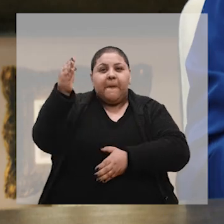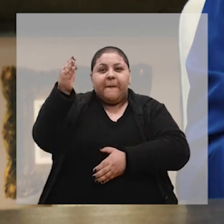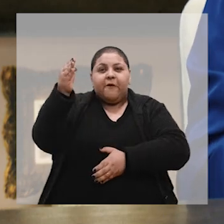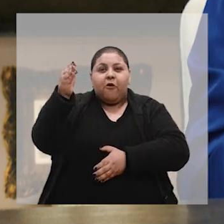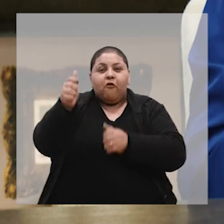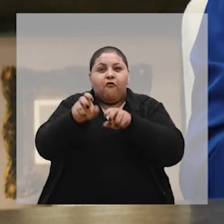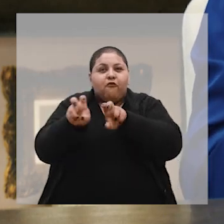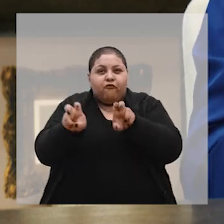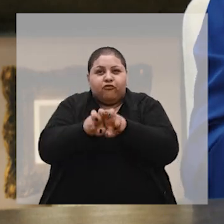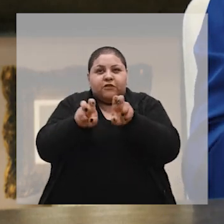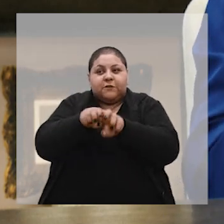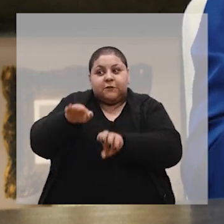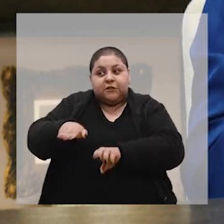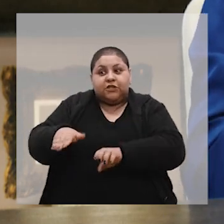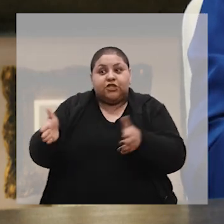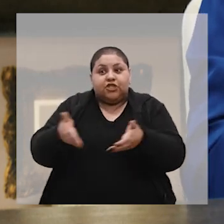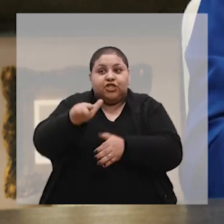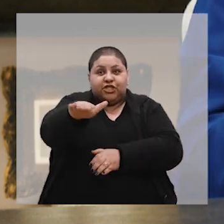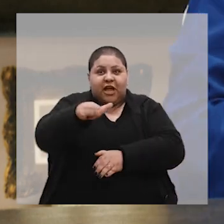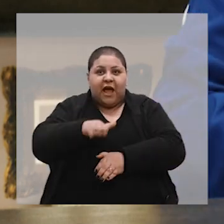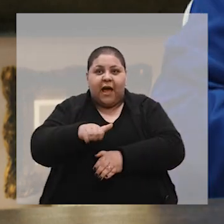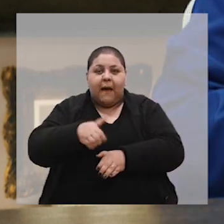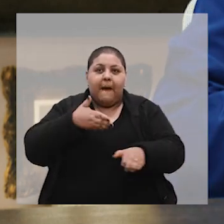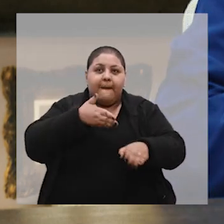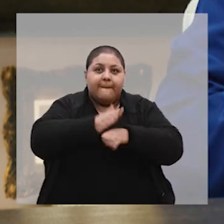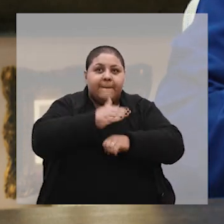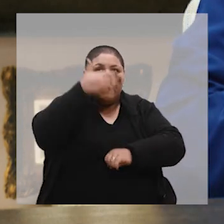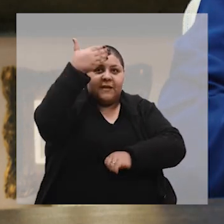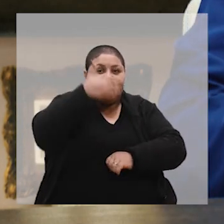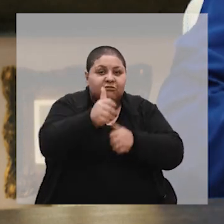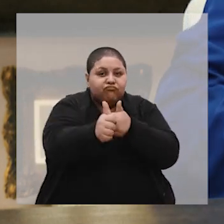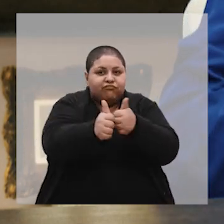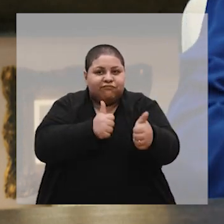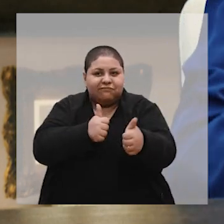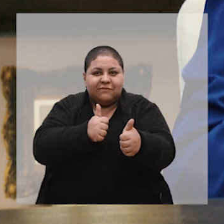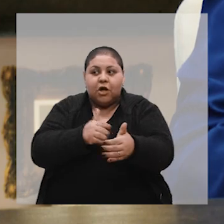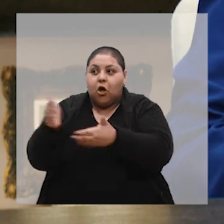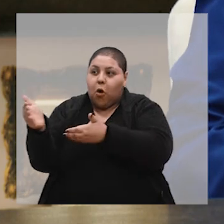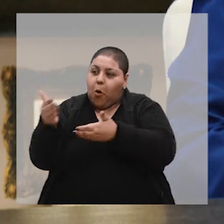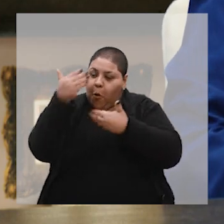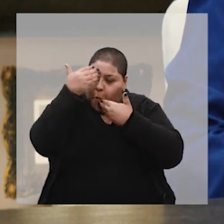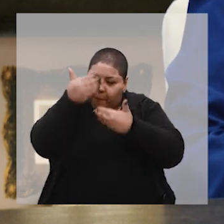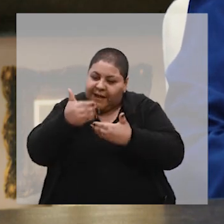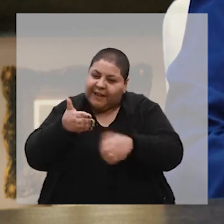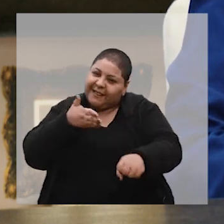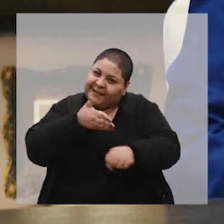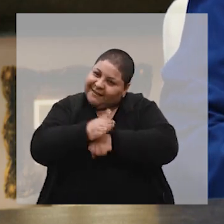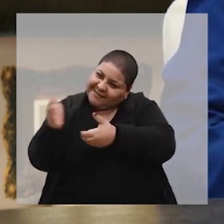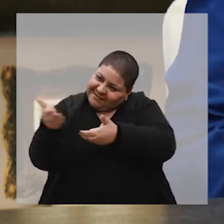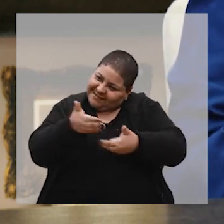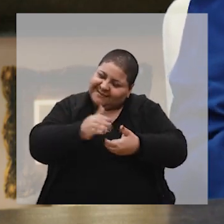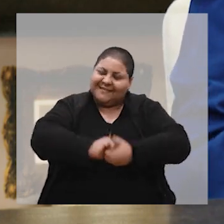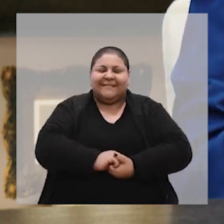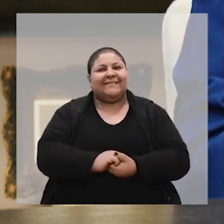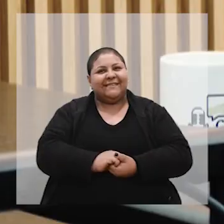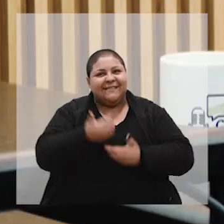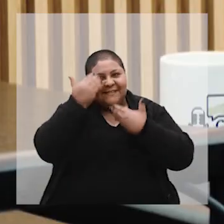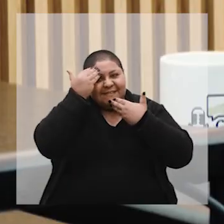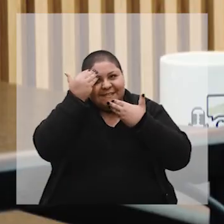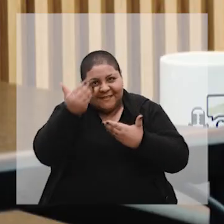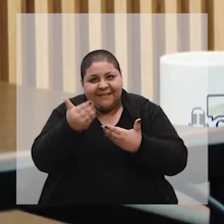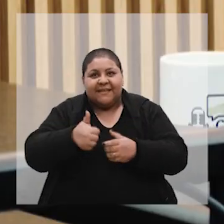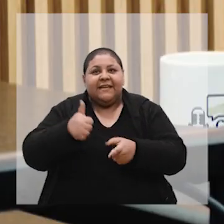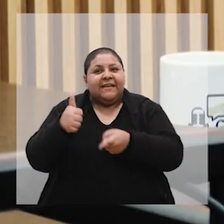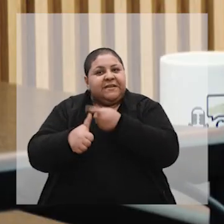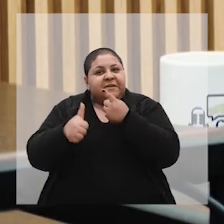foi convocado, também participa de provas de atletismo. Zé, obrigado pela sua participação, seja bem-vindo. Muito